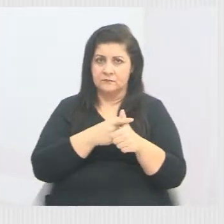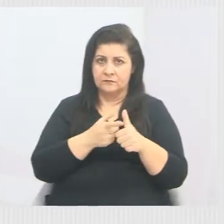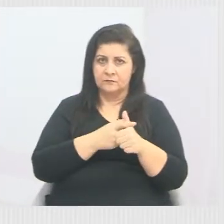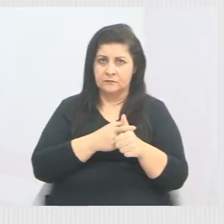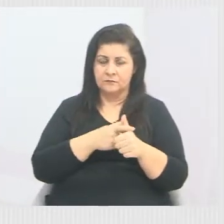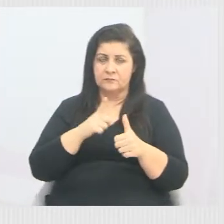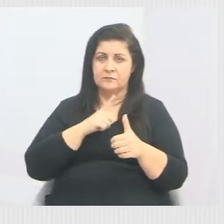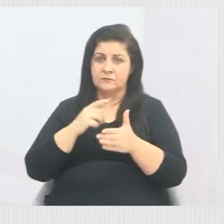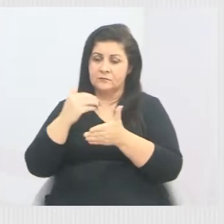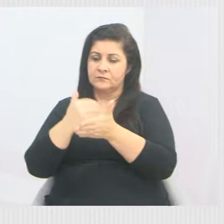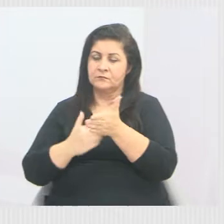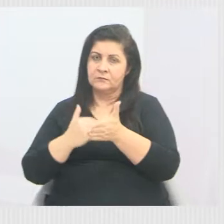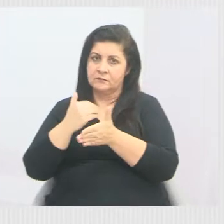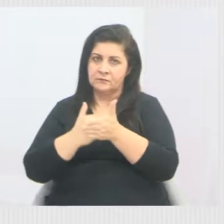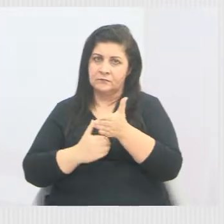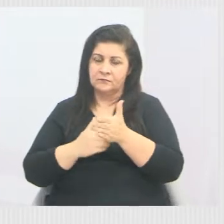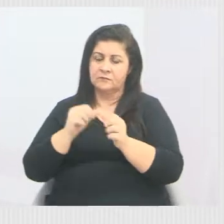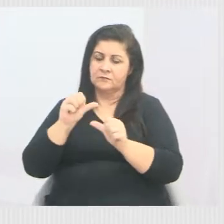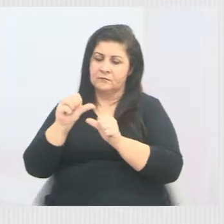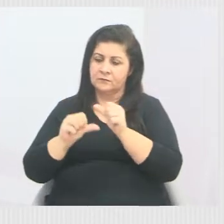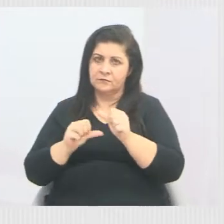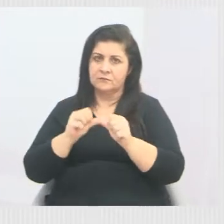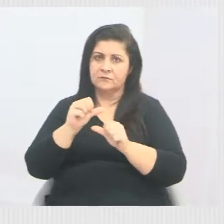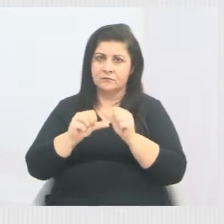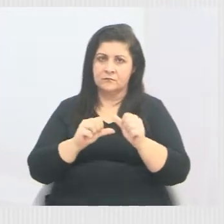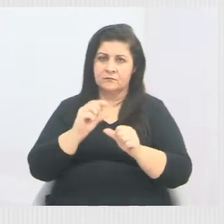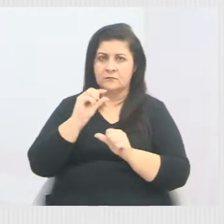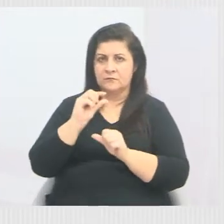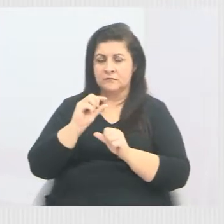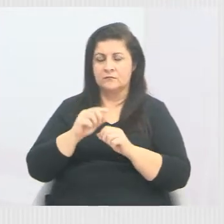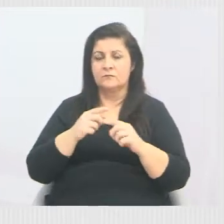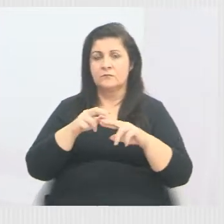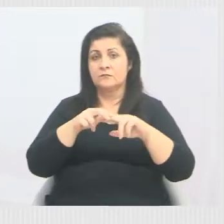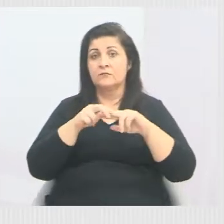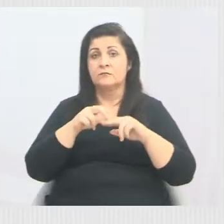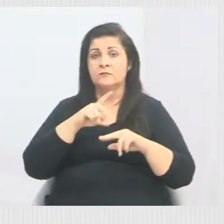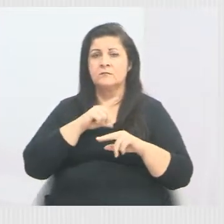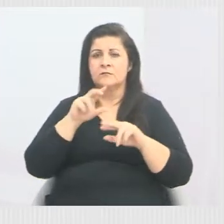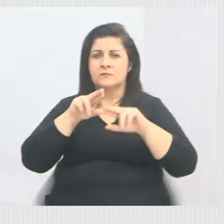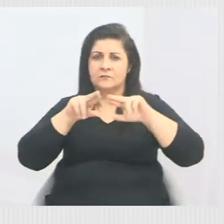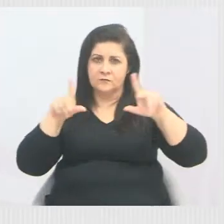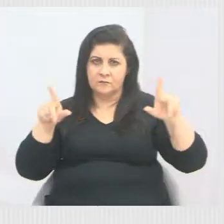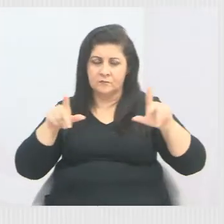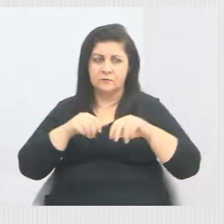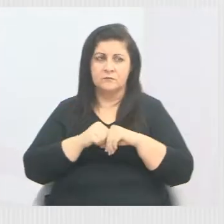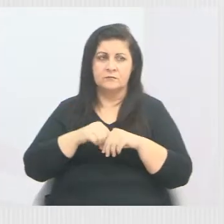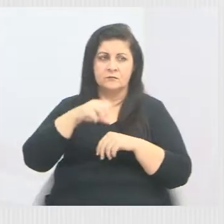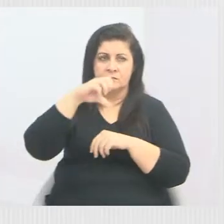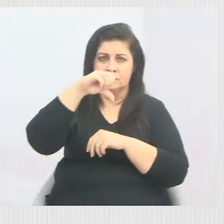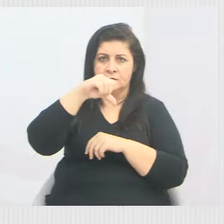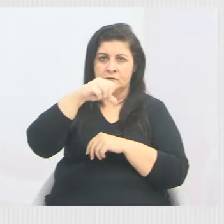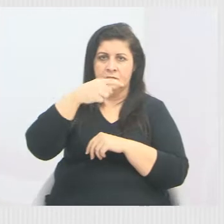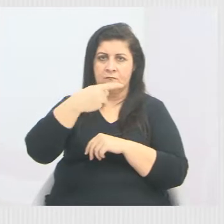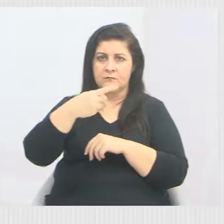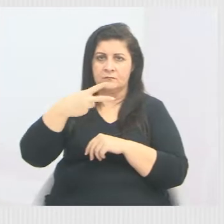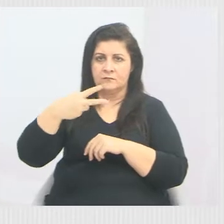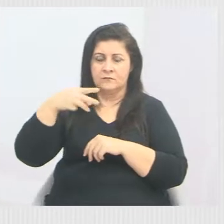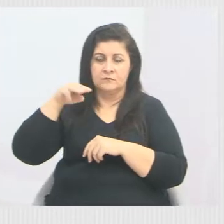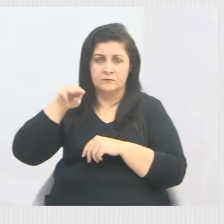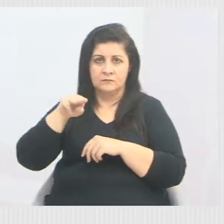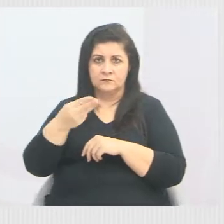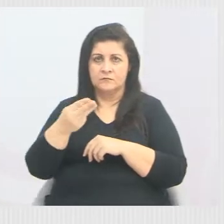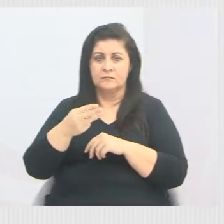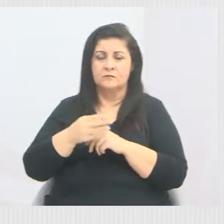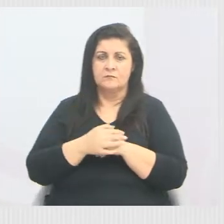algumas deduções que vai ter alterações no valor, por isso que tem a diferença, 912 milhões, sendo que